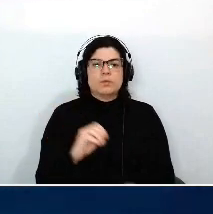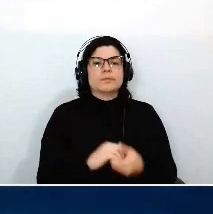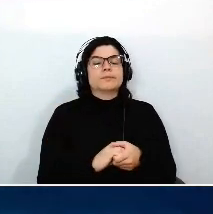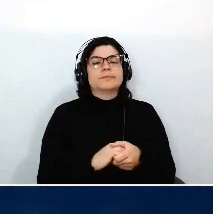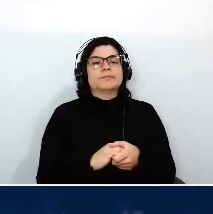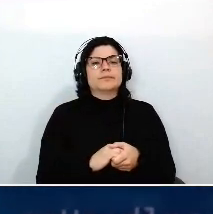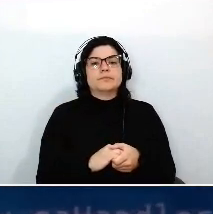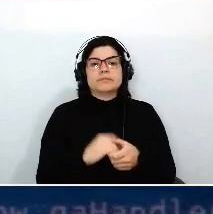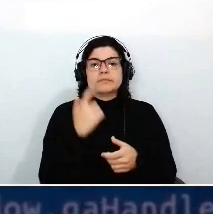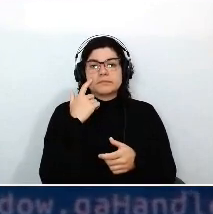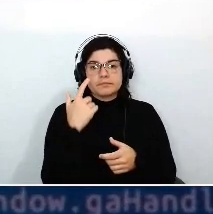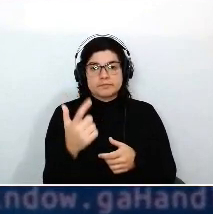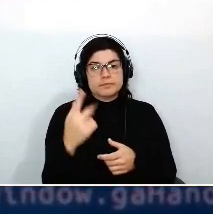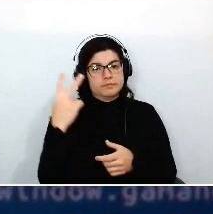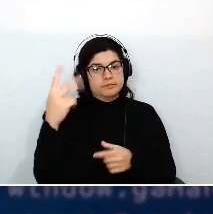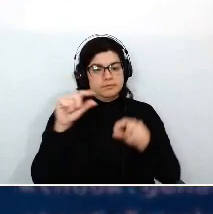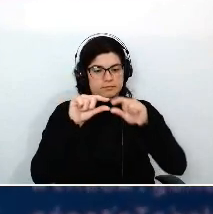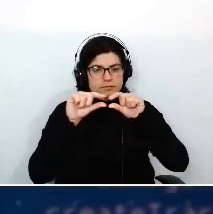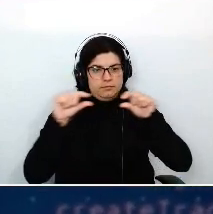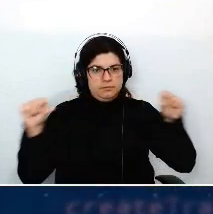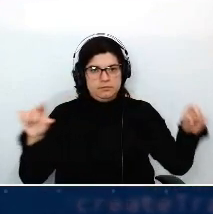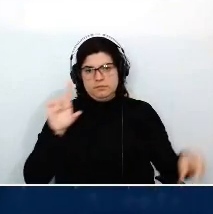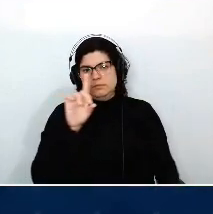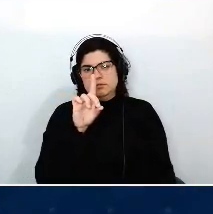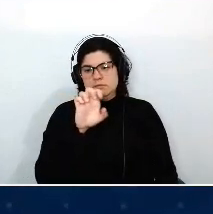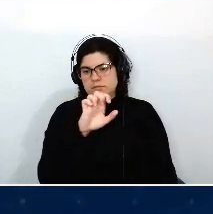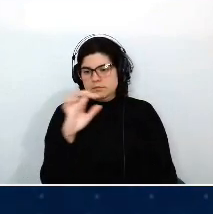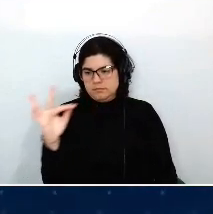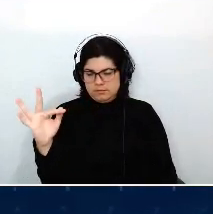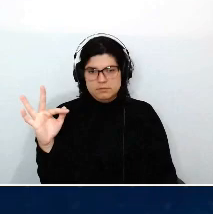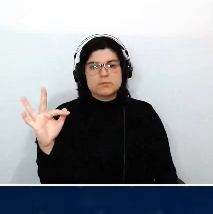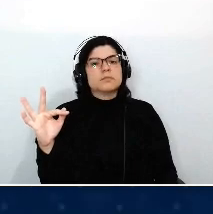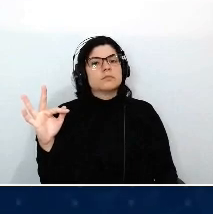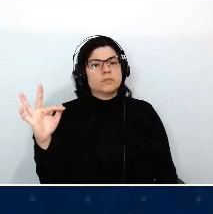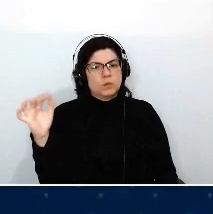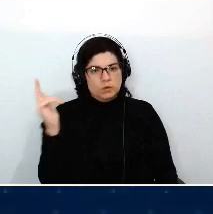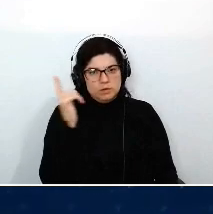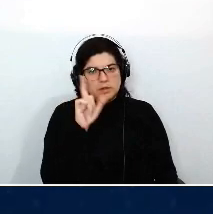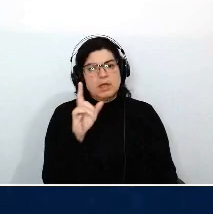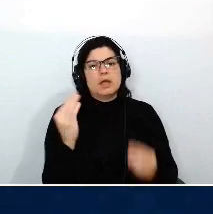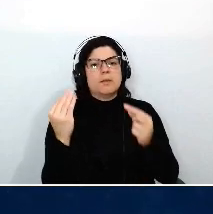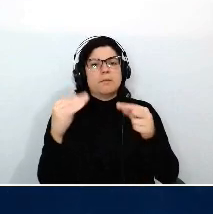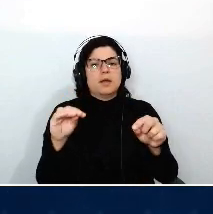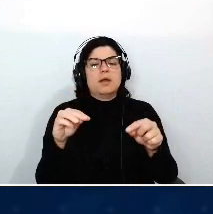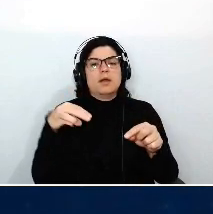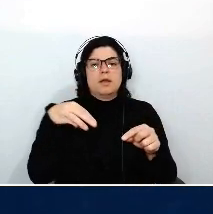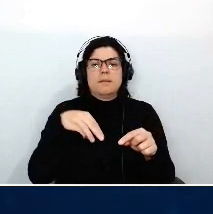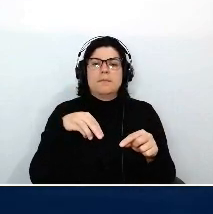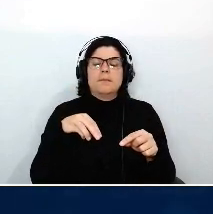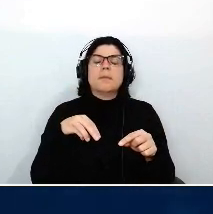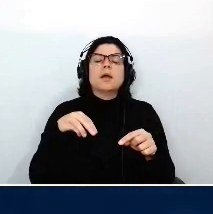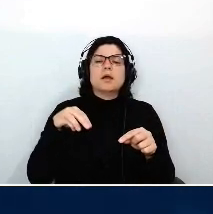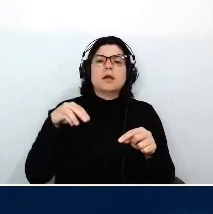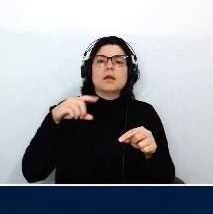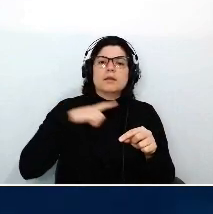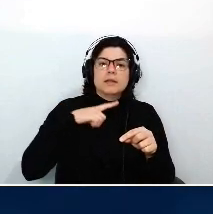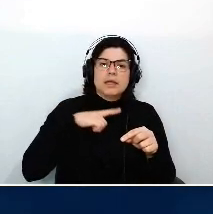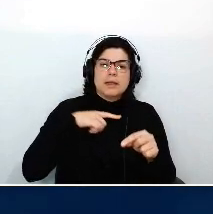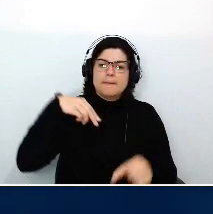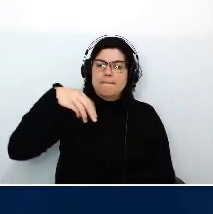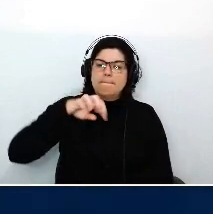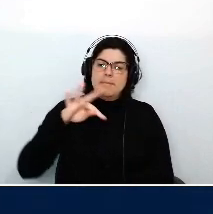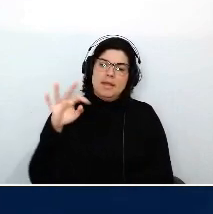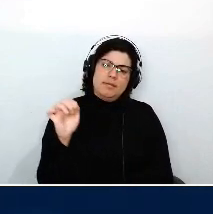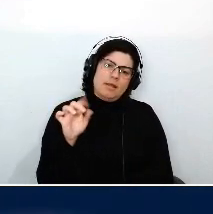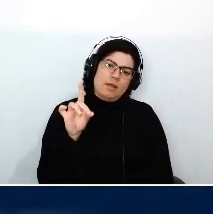Essa é a expression dele, definition, nome, você consegue passar metadados e o valor. Então aqui a gente já viu, né? Então a gente consegue meio que criar ali